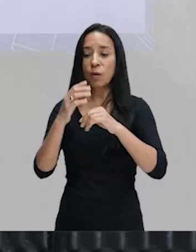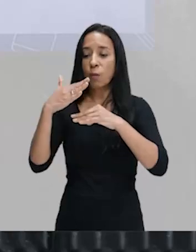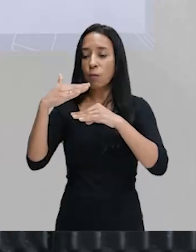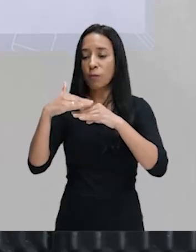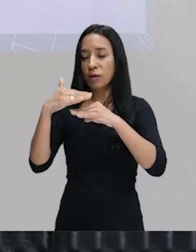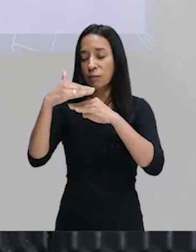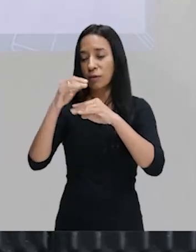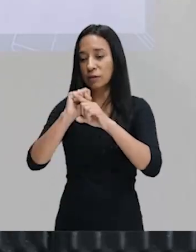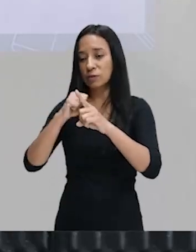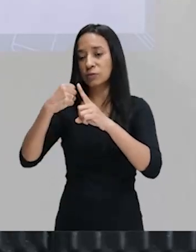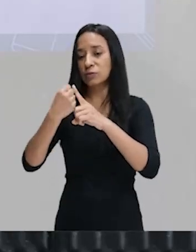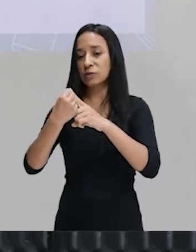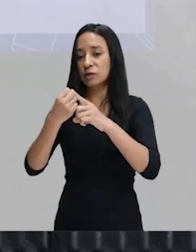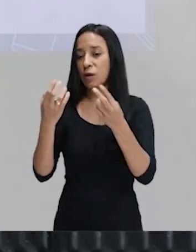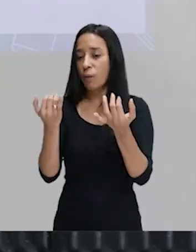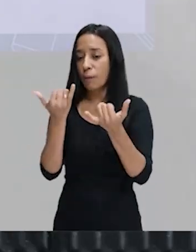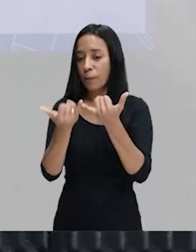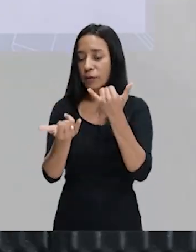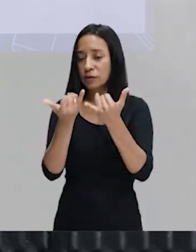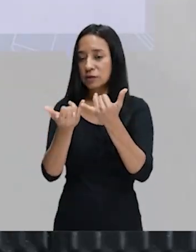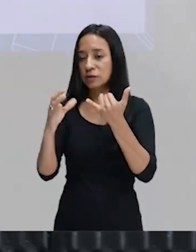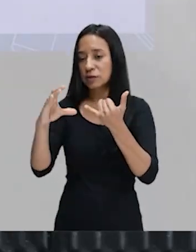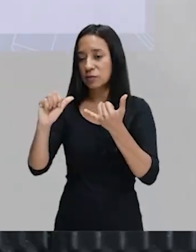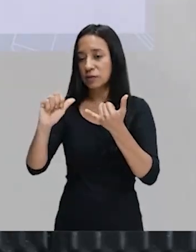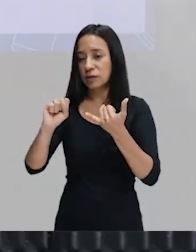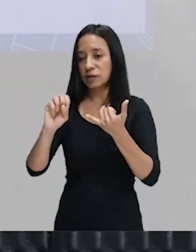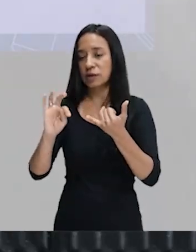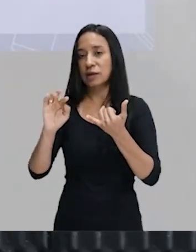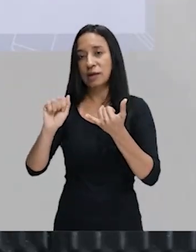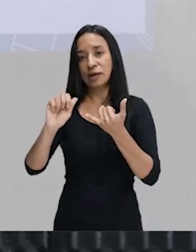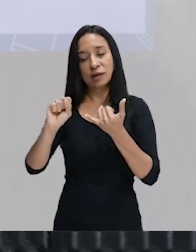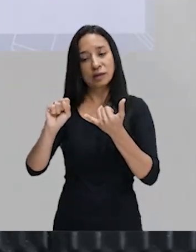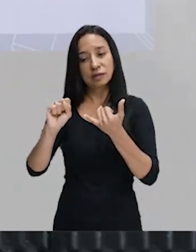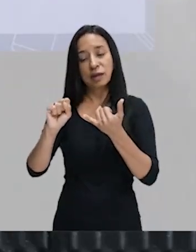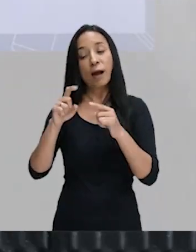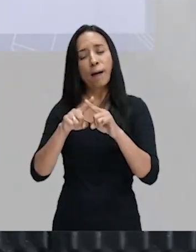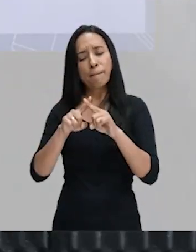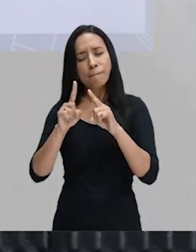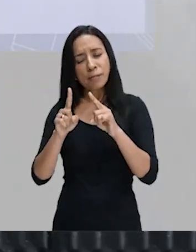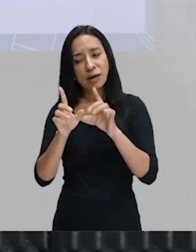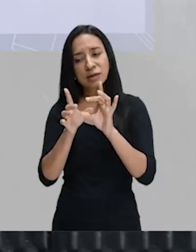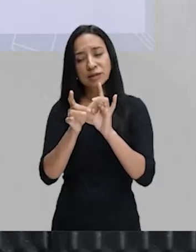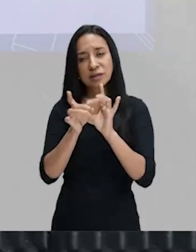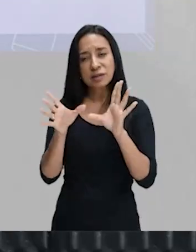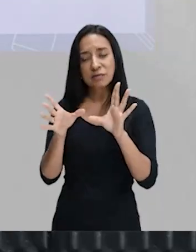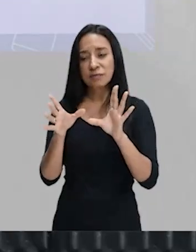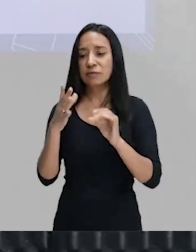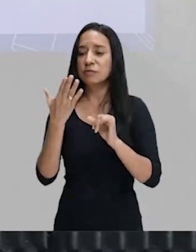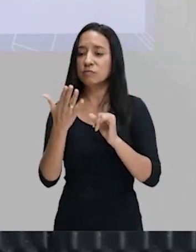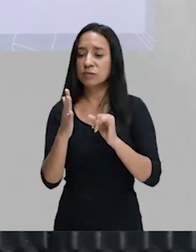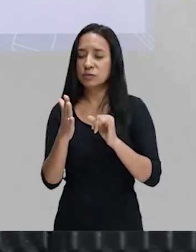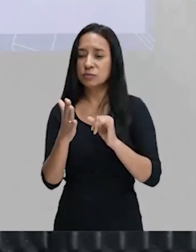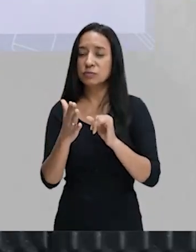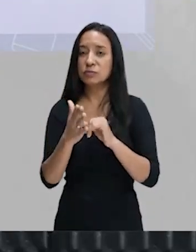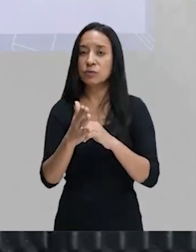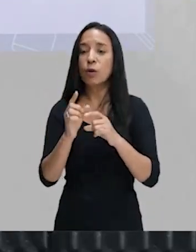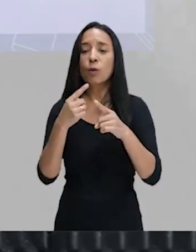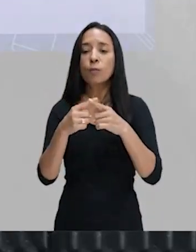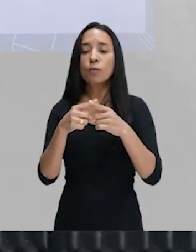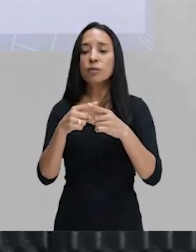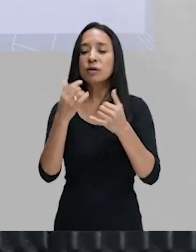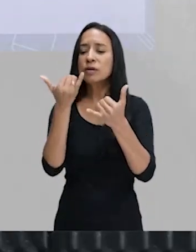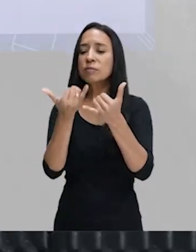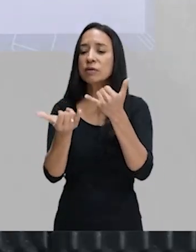social semelhante à casta, porém mais aberta. Por que é semelhante? Porque